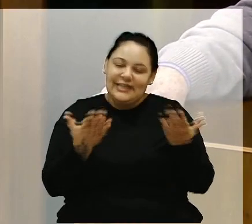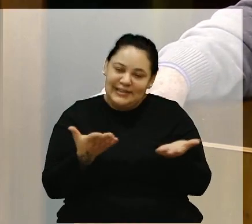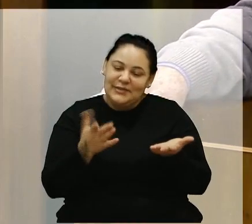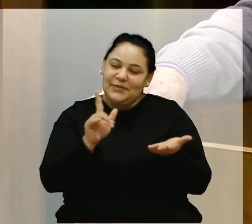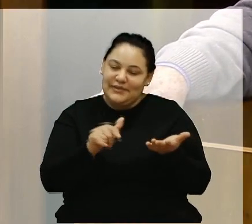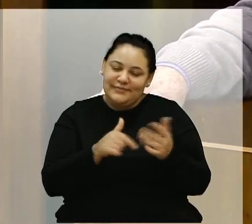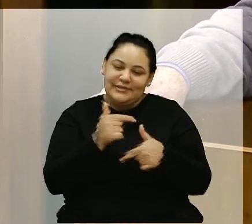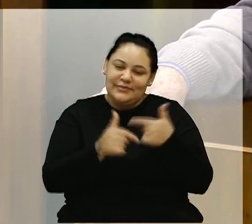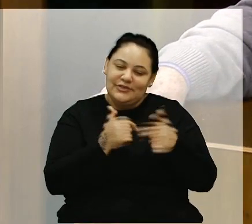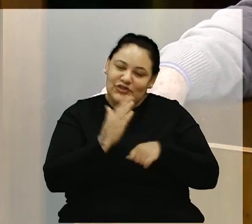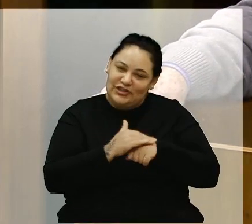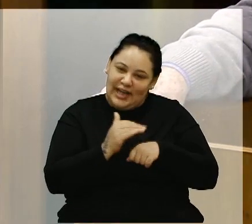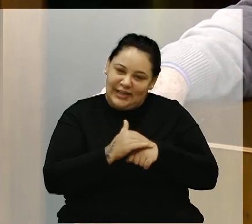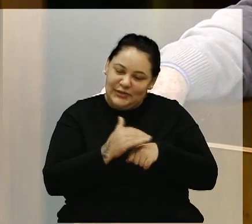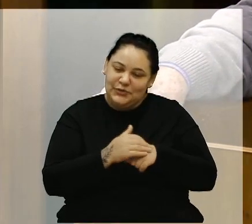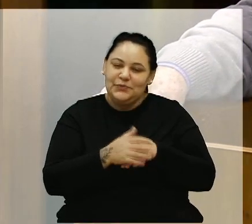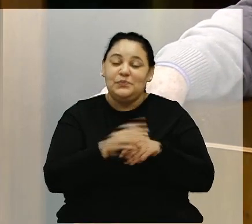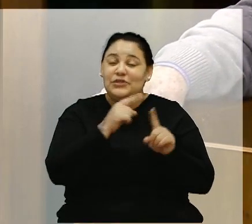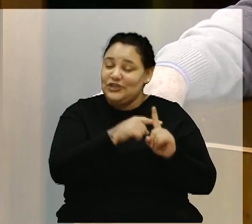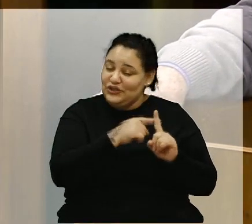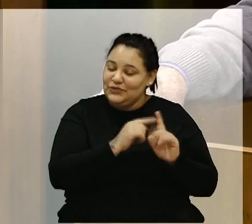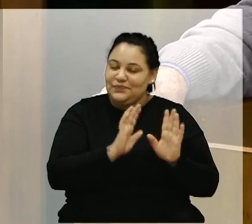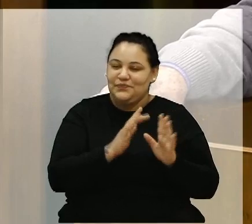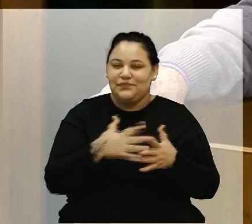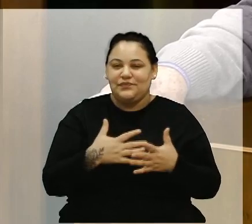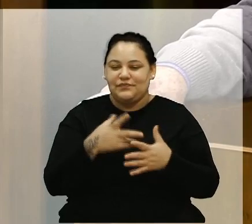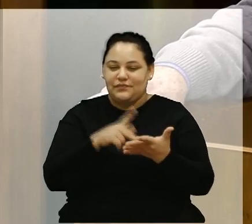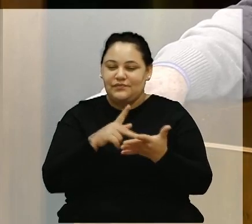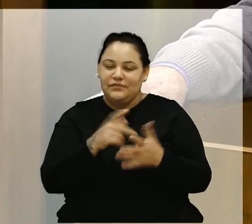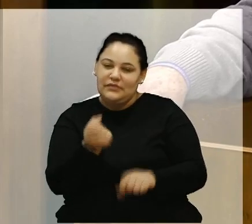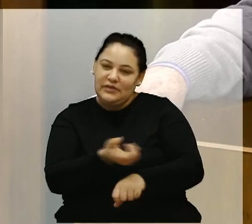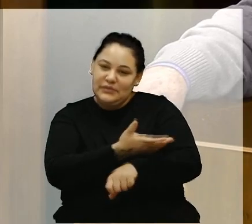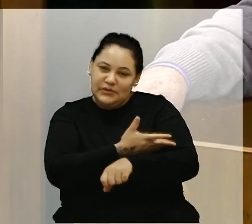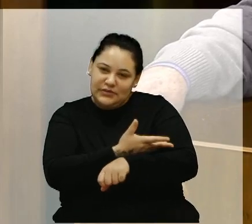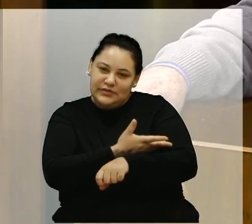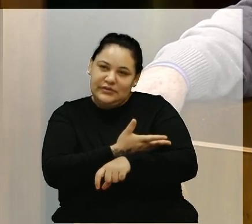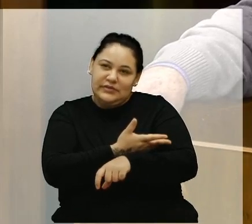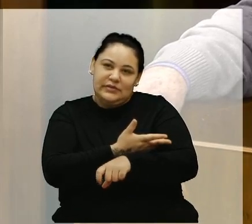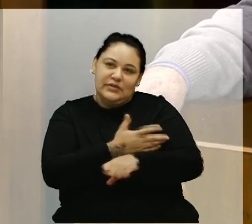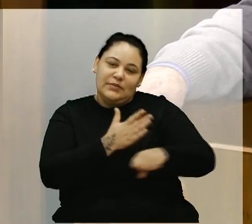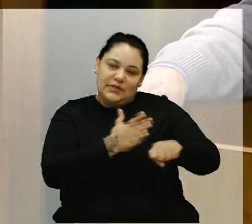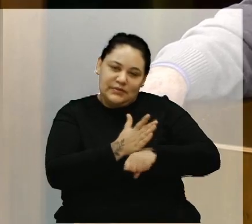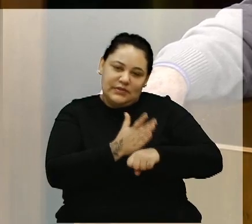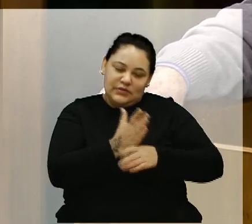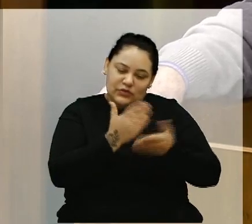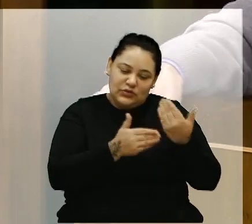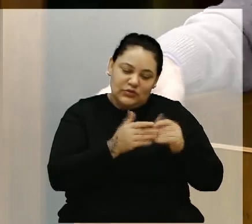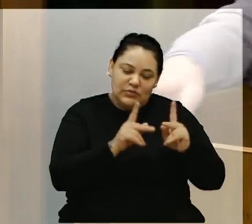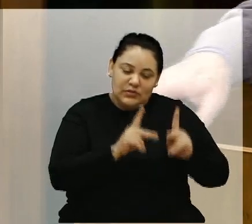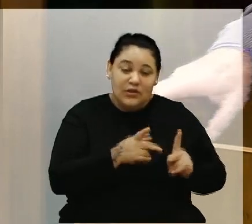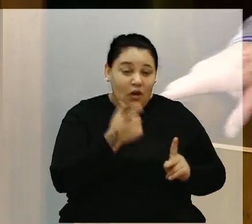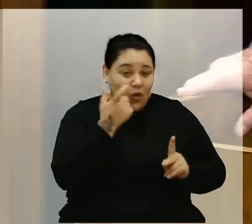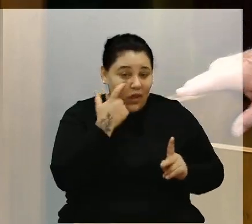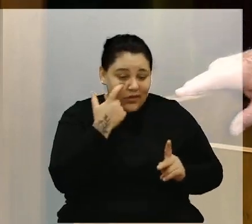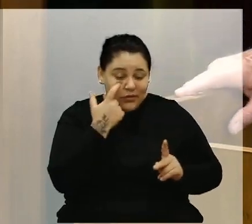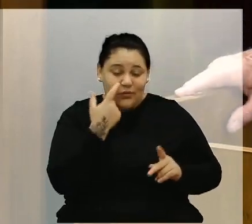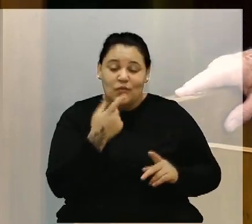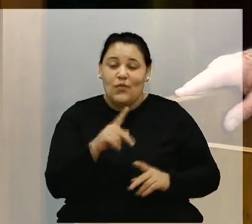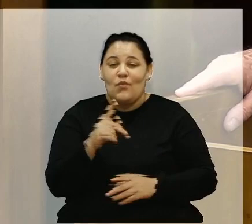positivo e, sinceramente, emociona o envolvimento das pessoas olhando para o nosso Rio